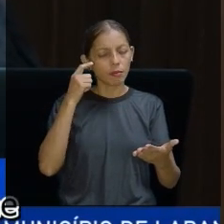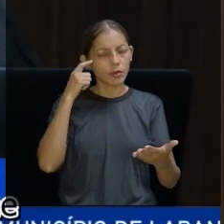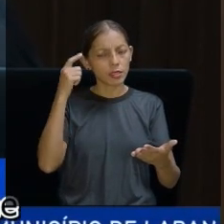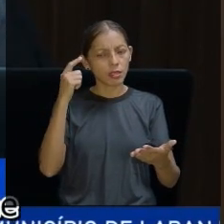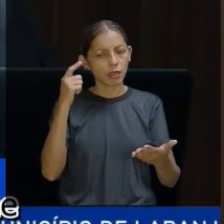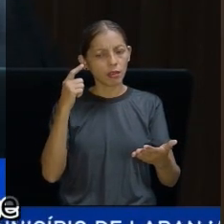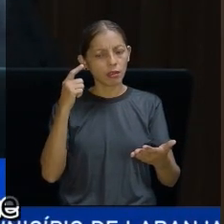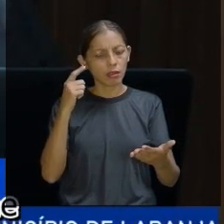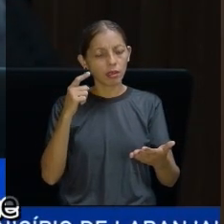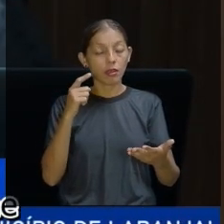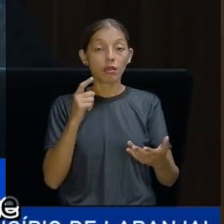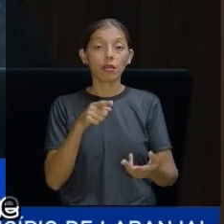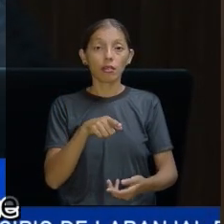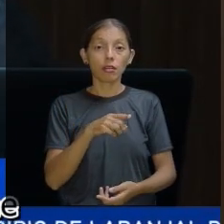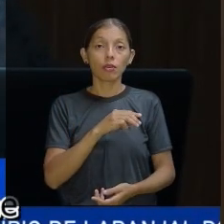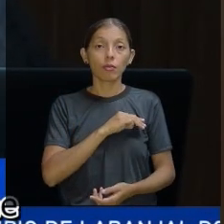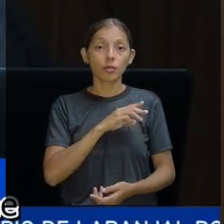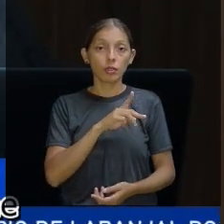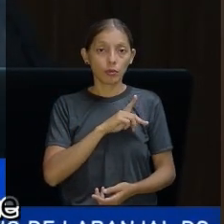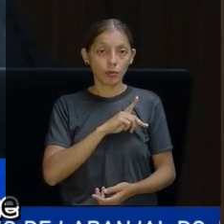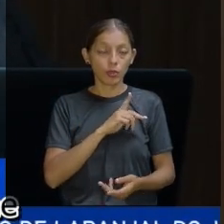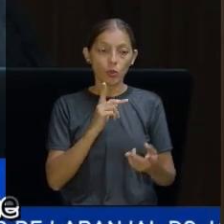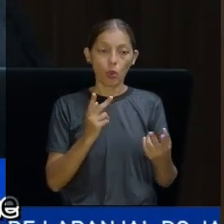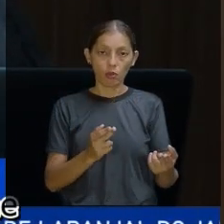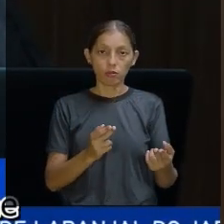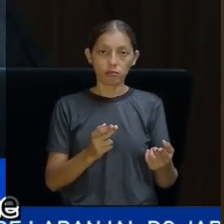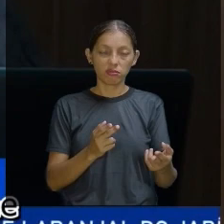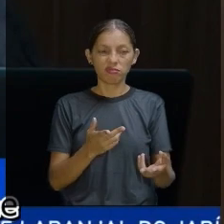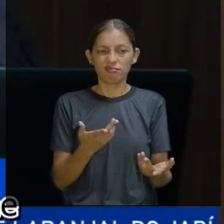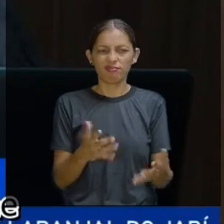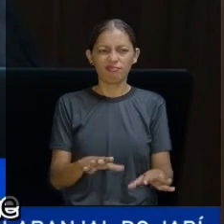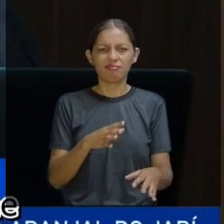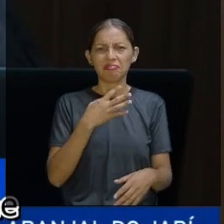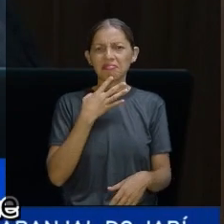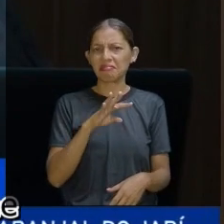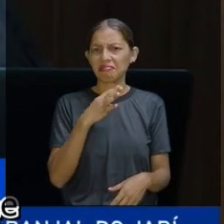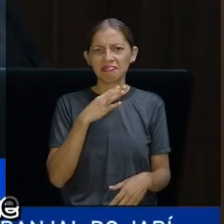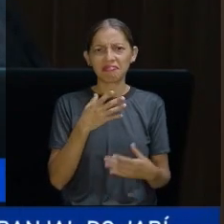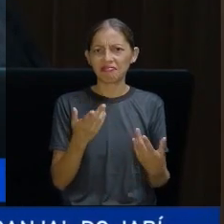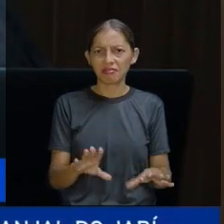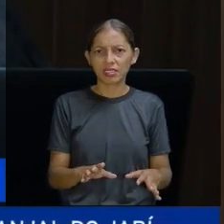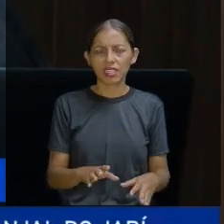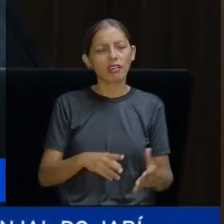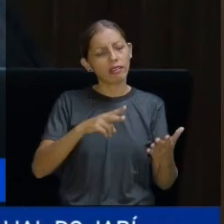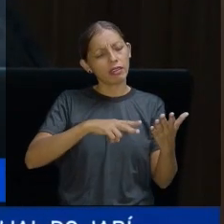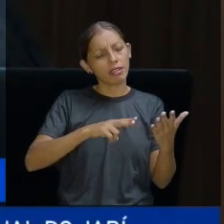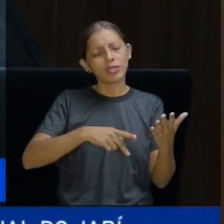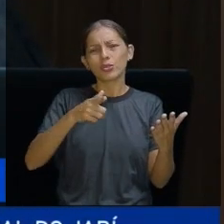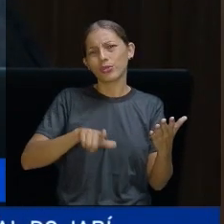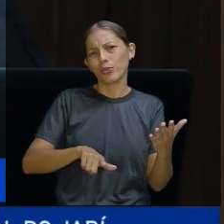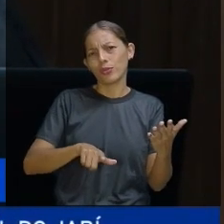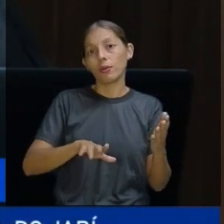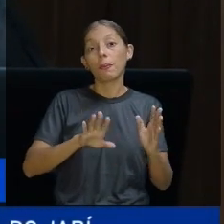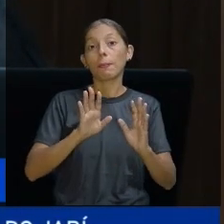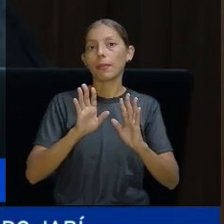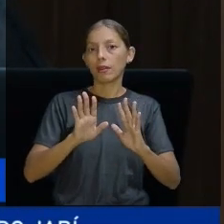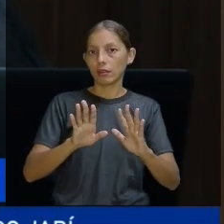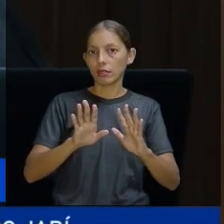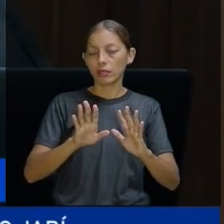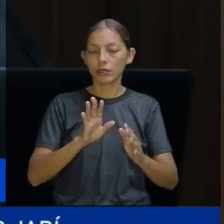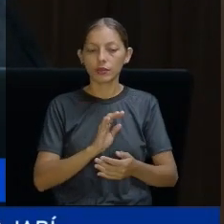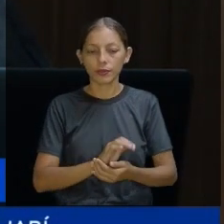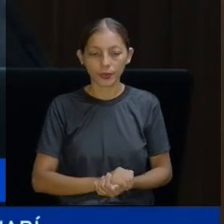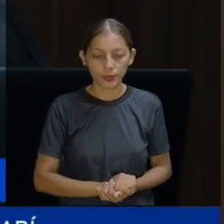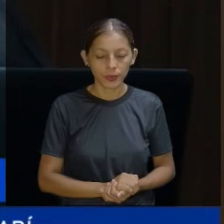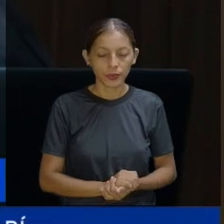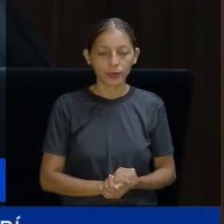nem sequer conhecer dos embargos, que me parecia que realmente ele estava só reiterando. No entanto, em